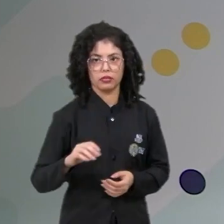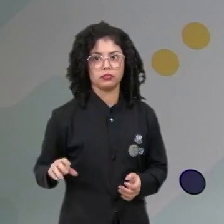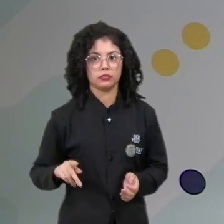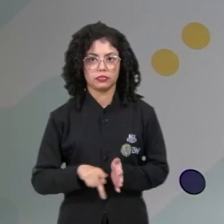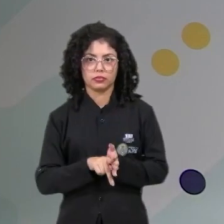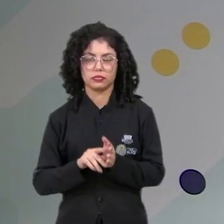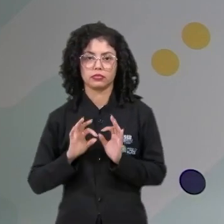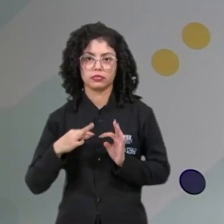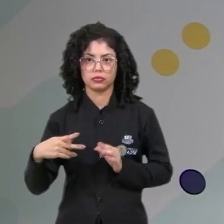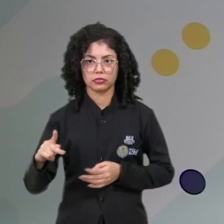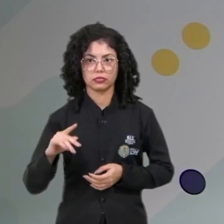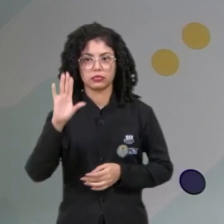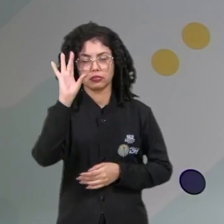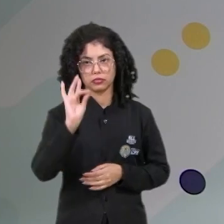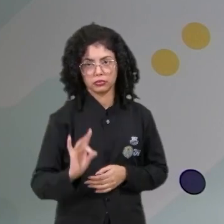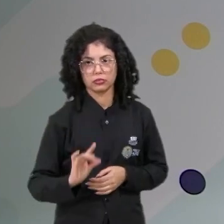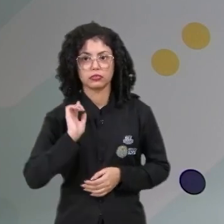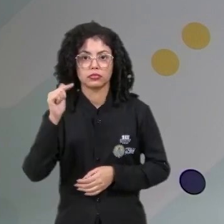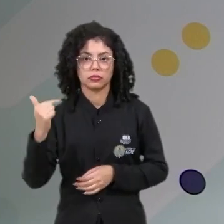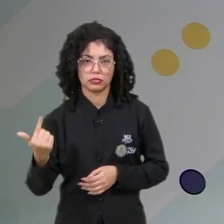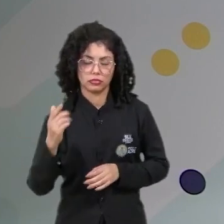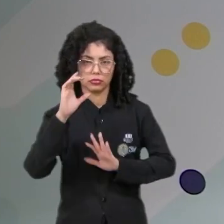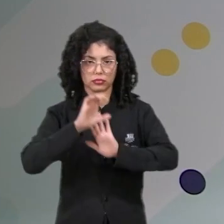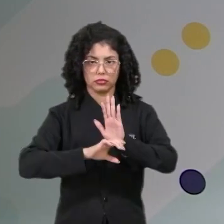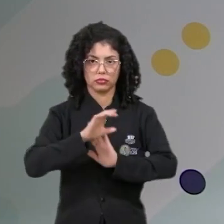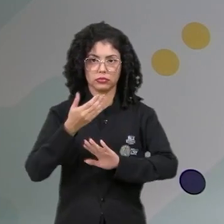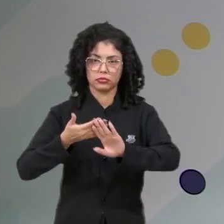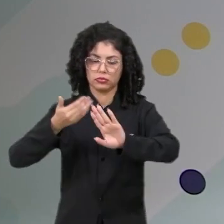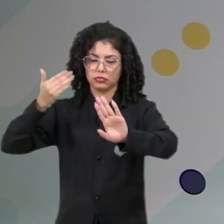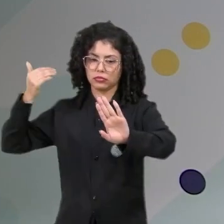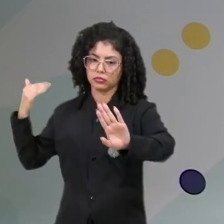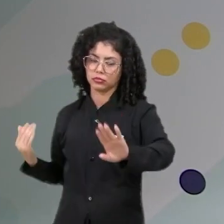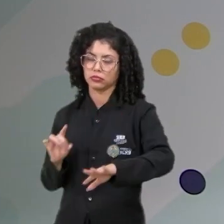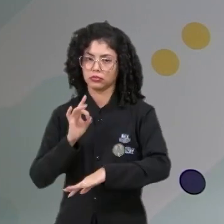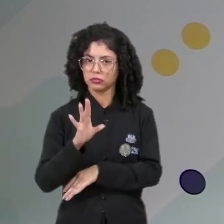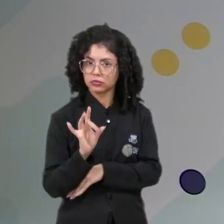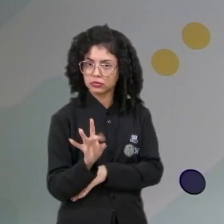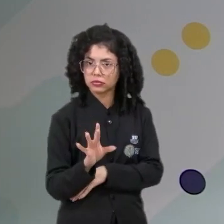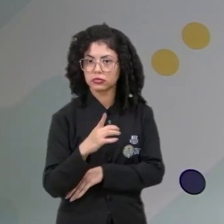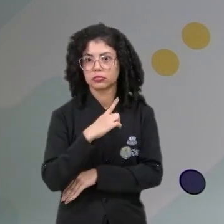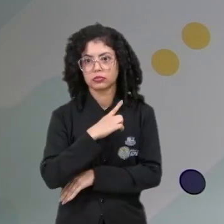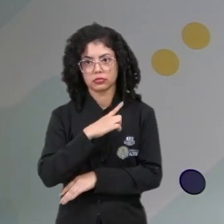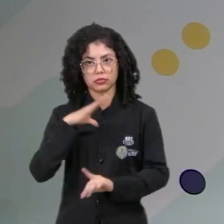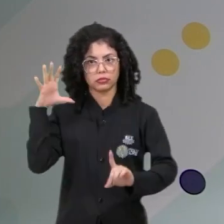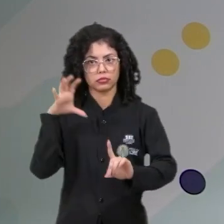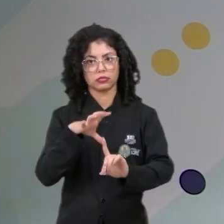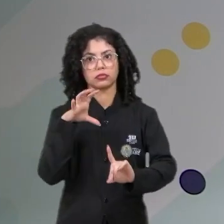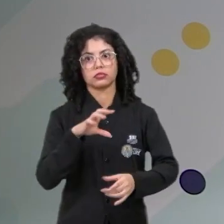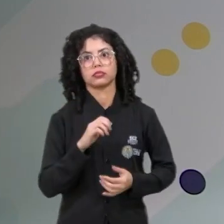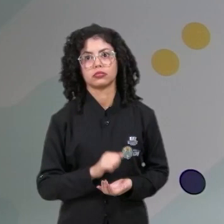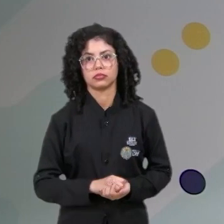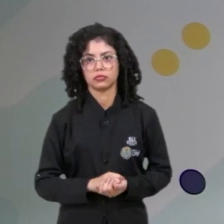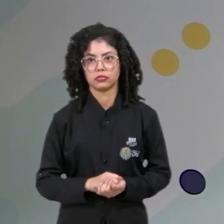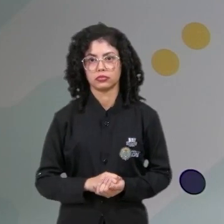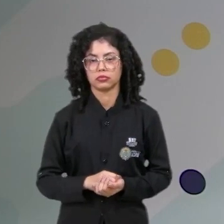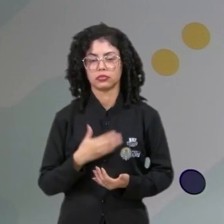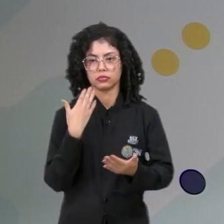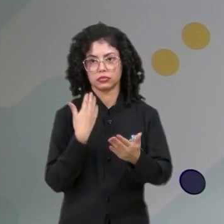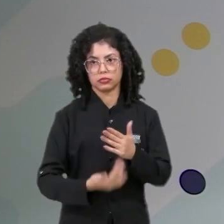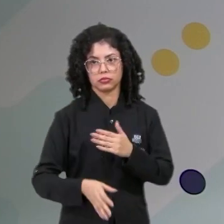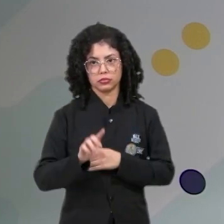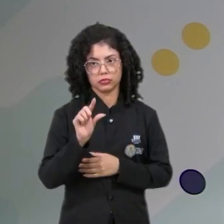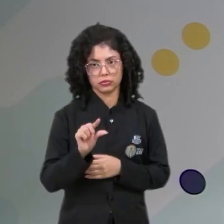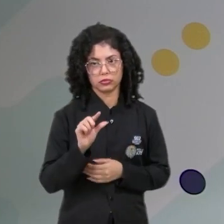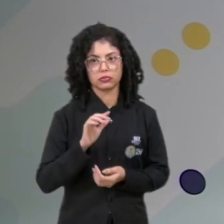das outras, tá? Então aquele conceito engessado no passado de que apenas a metrópole tinha influência, tá? Ela vai se perdendo um